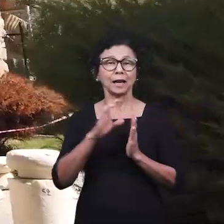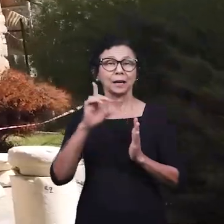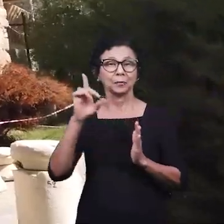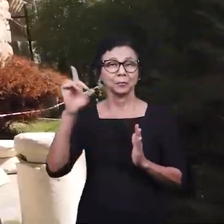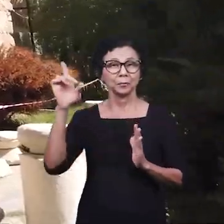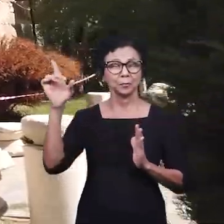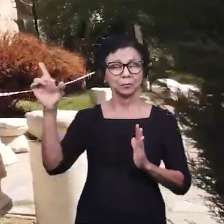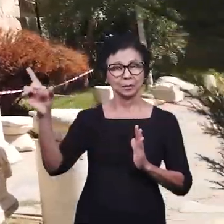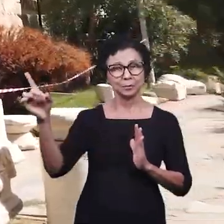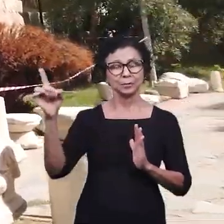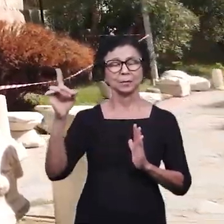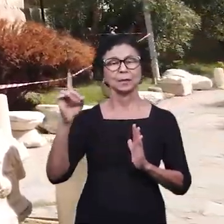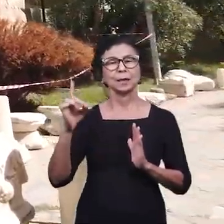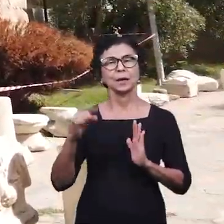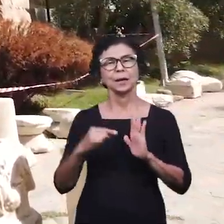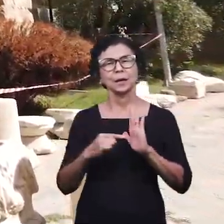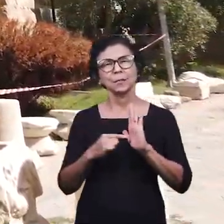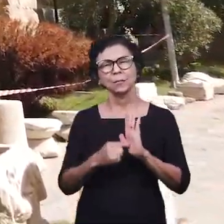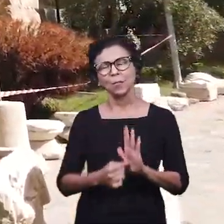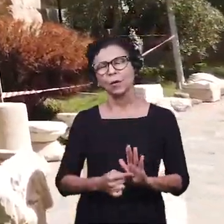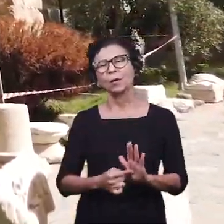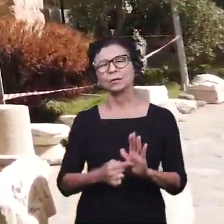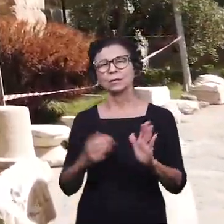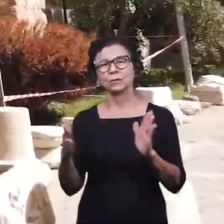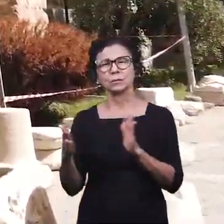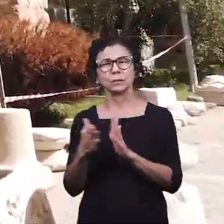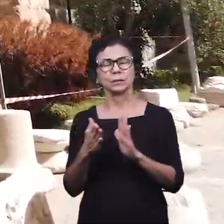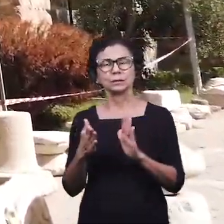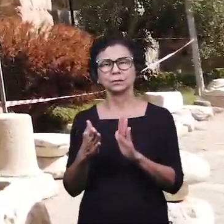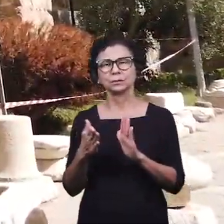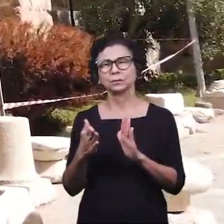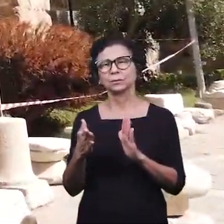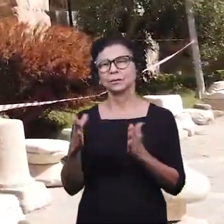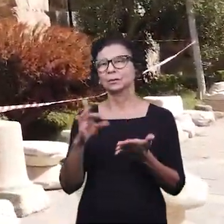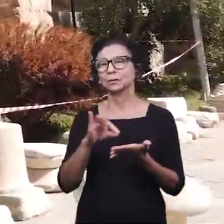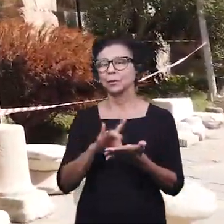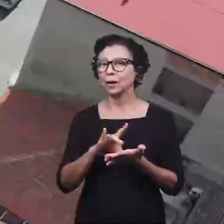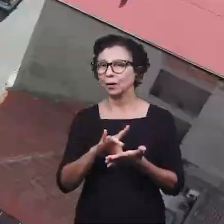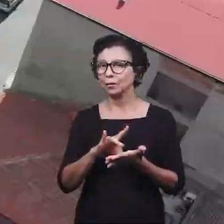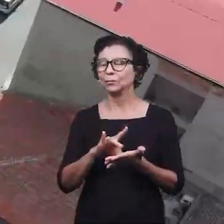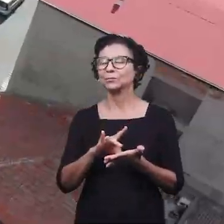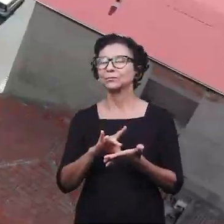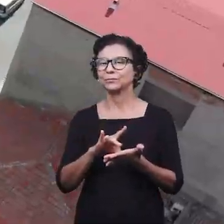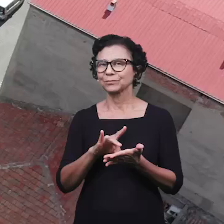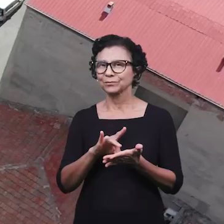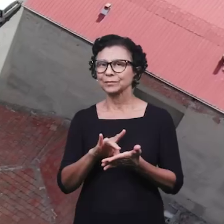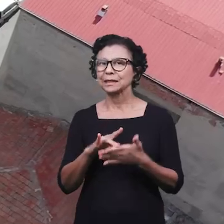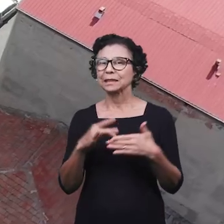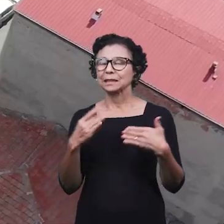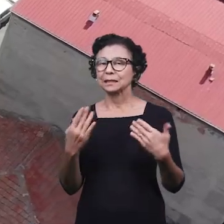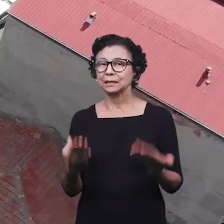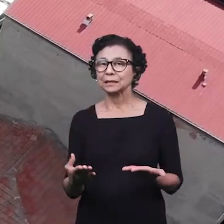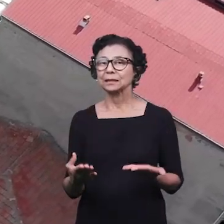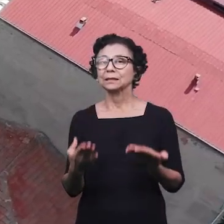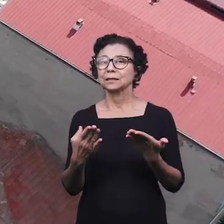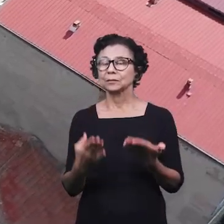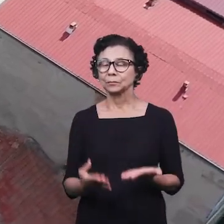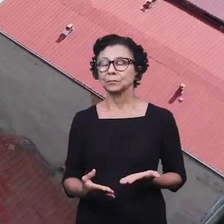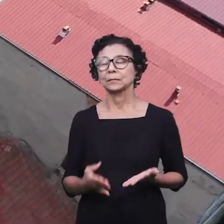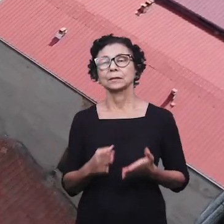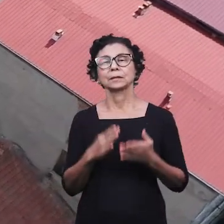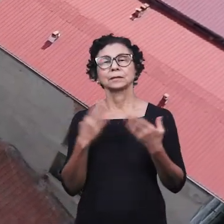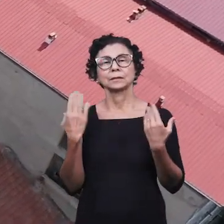de Deus nos fala acerca dos dias que nós estamos vivendo. Isso é esclarecedor, mas sobretudo é um alerta para